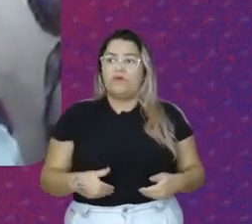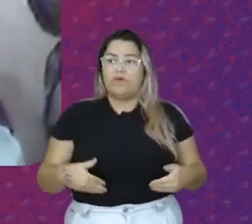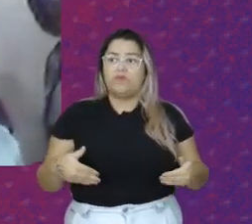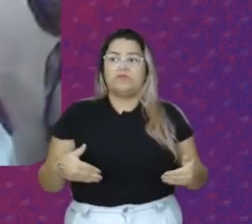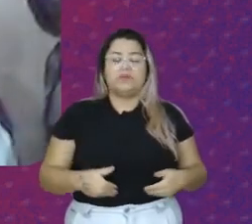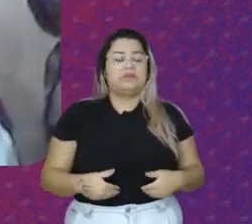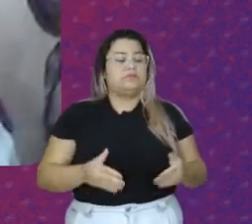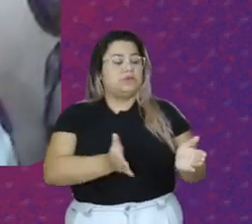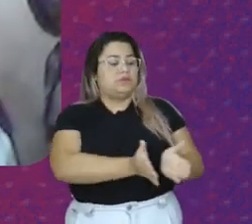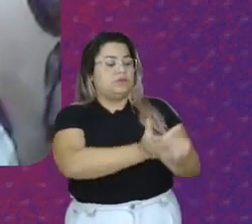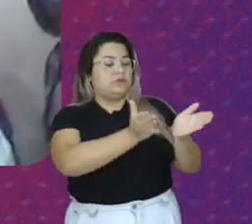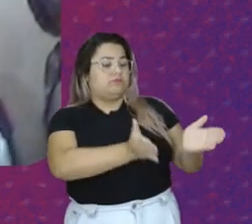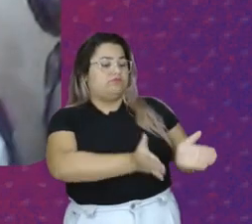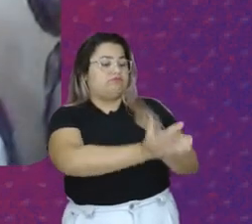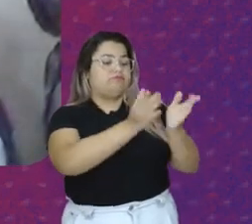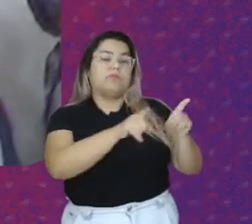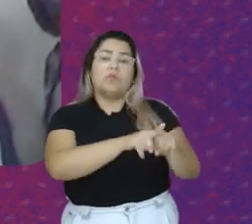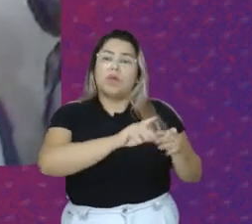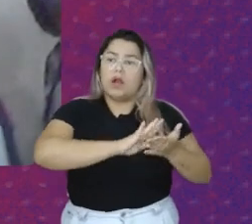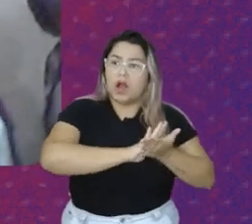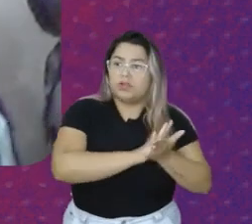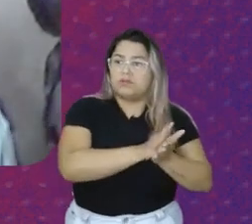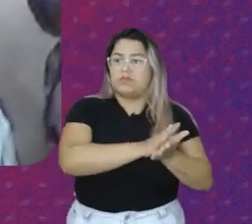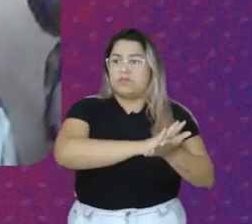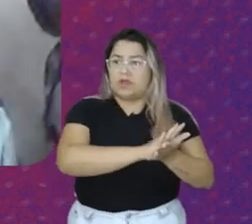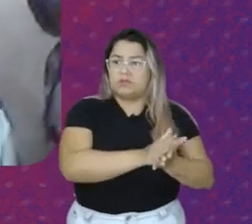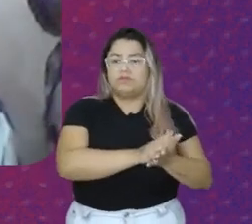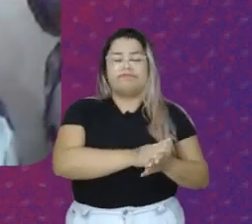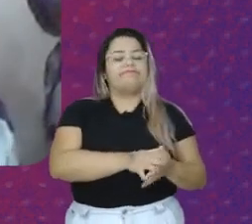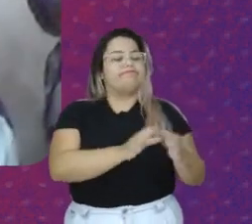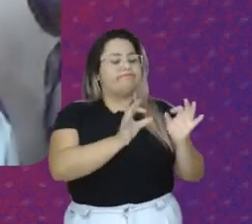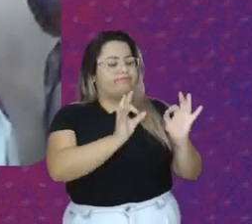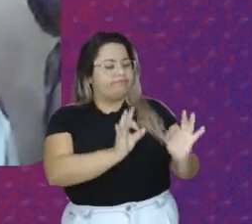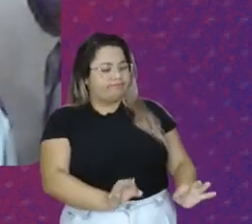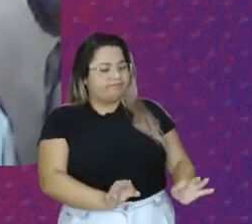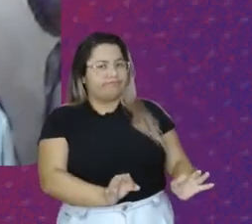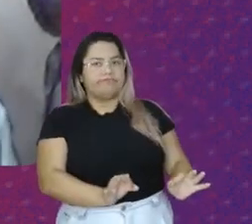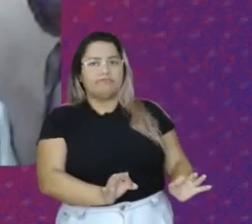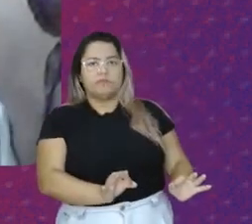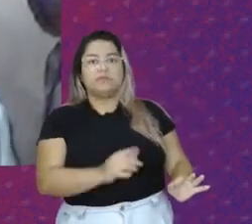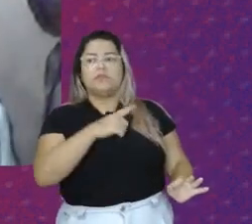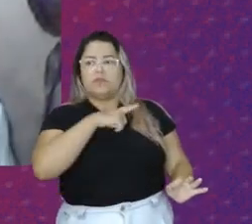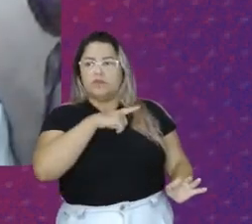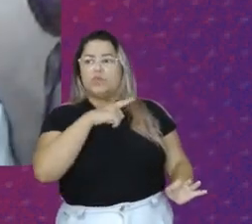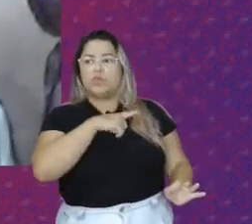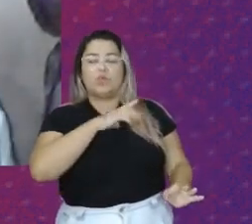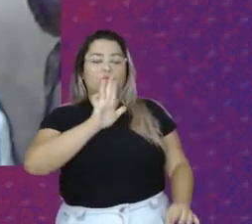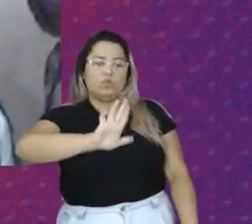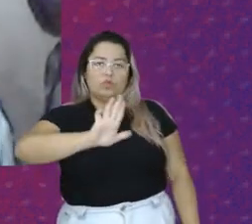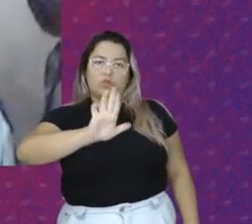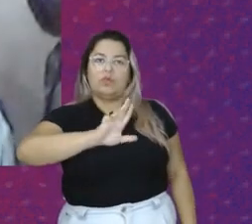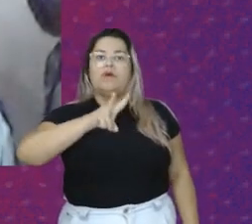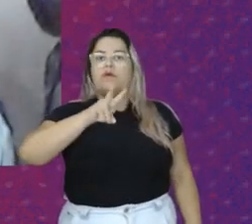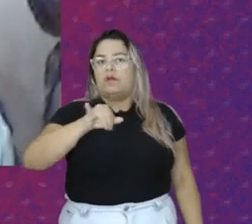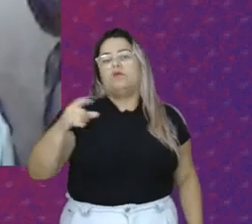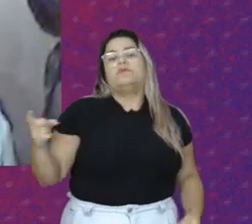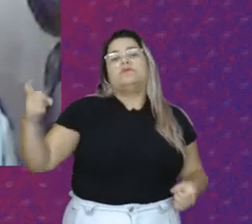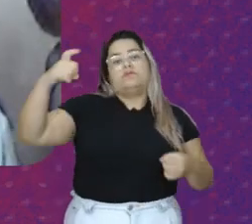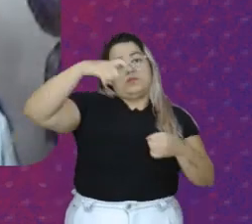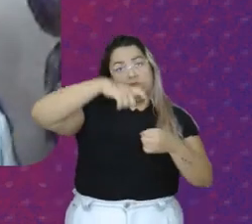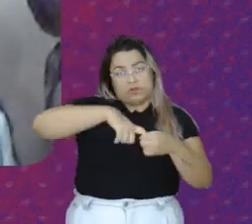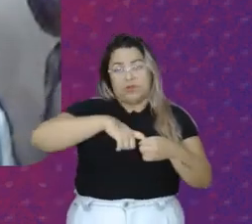combate à miséria, contra a discriminação, e eu tenho certeza que o Lula vai retomar